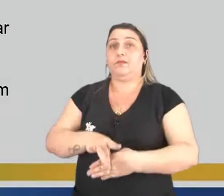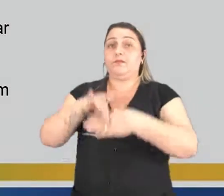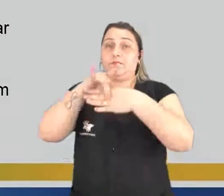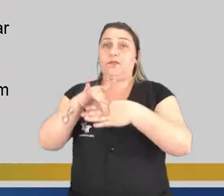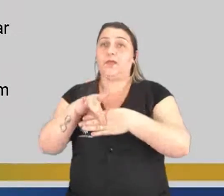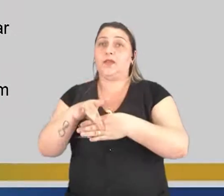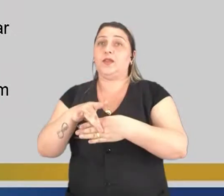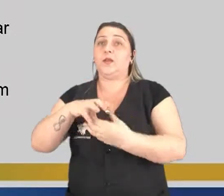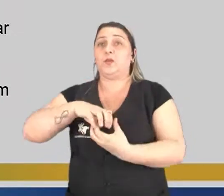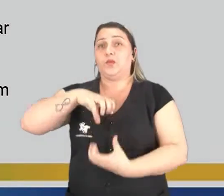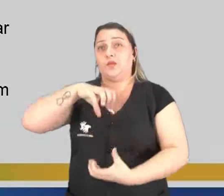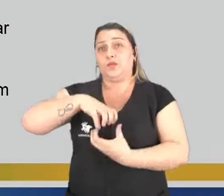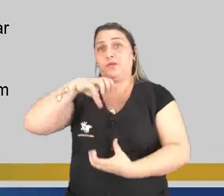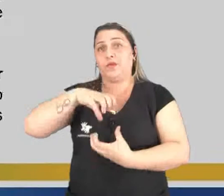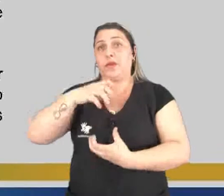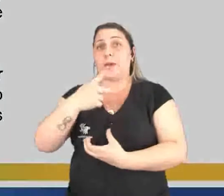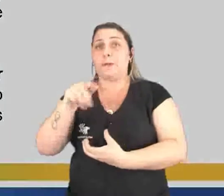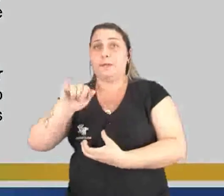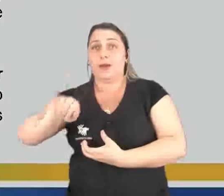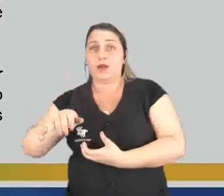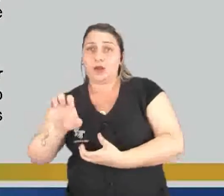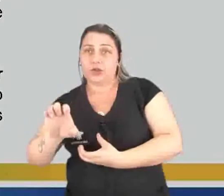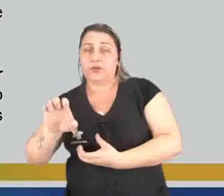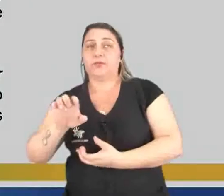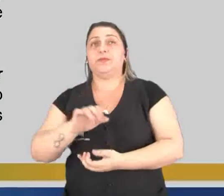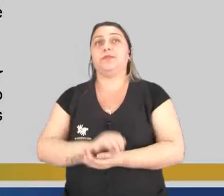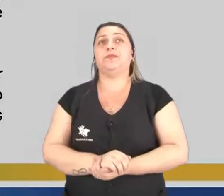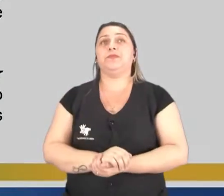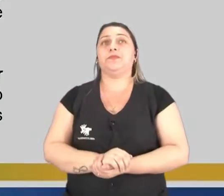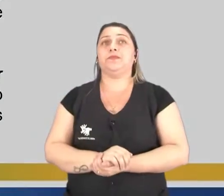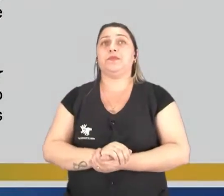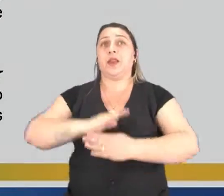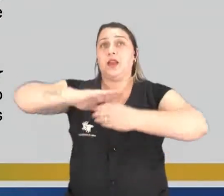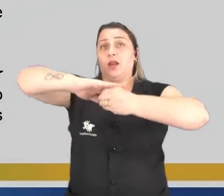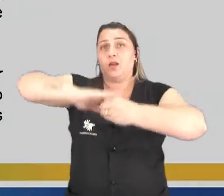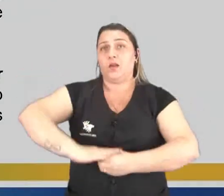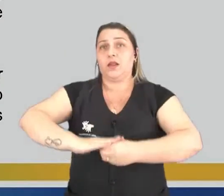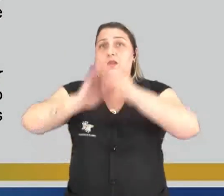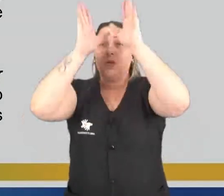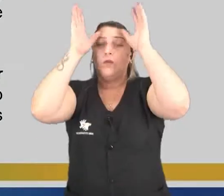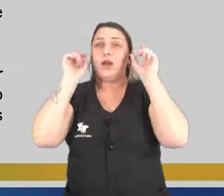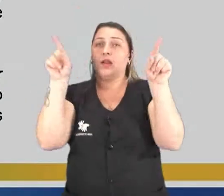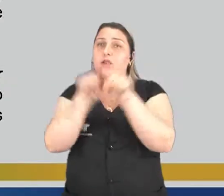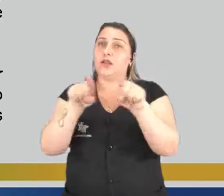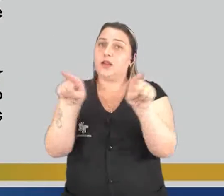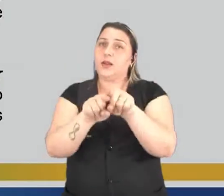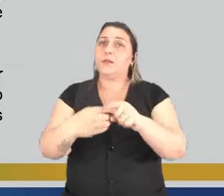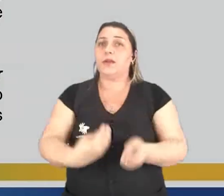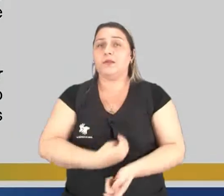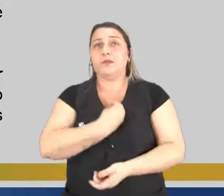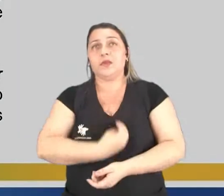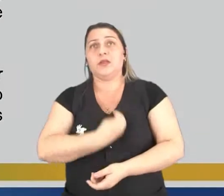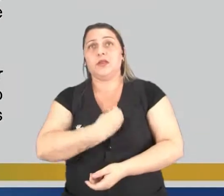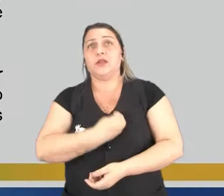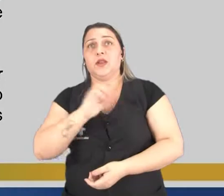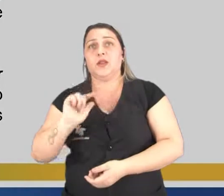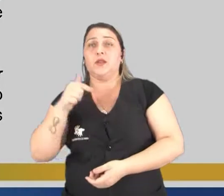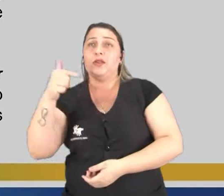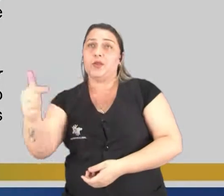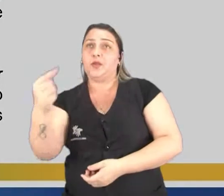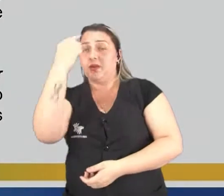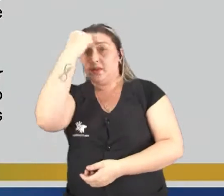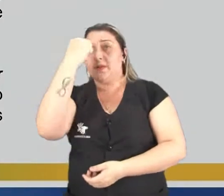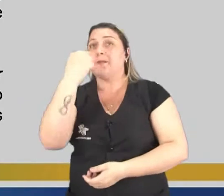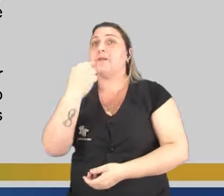ancião, o cacique, o pajé, né? Então, a colonização do Acre, gente, também vai contar com a presença de uma outra